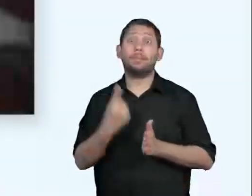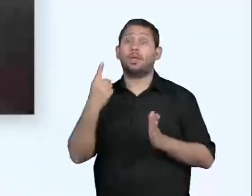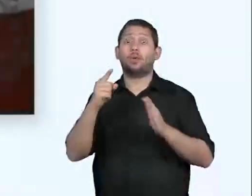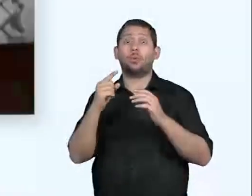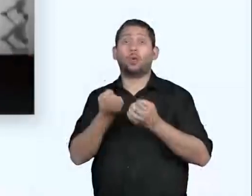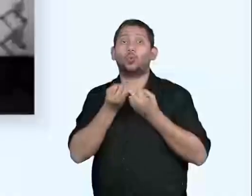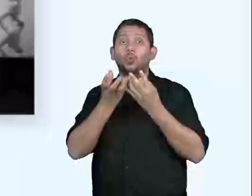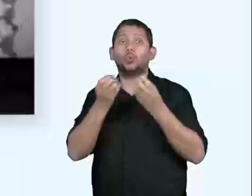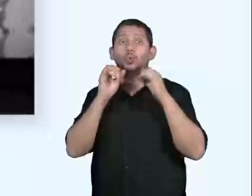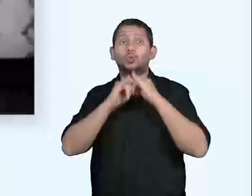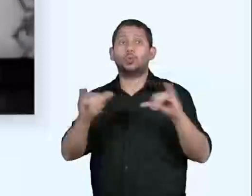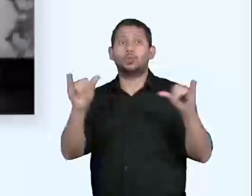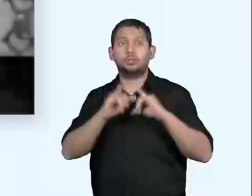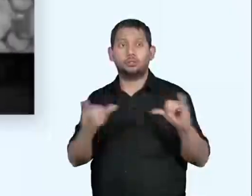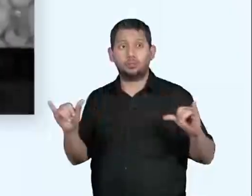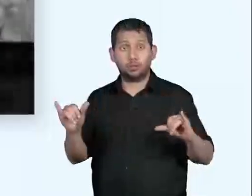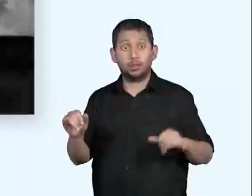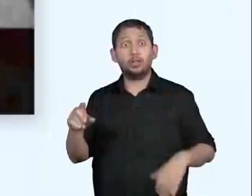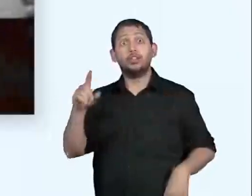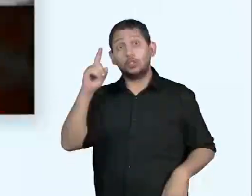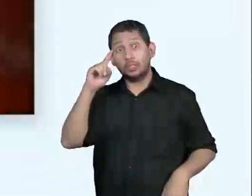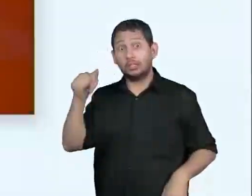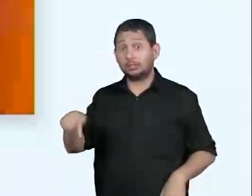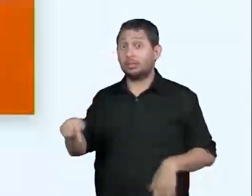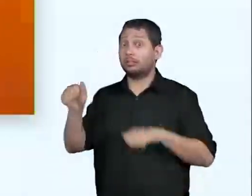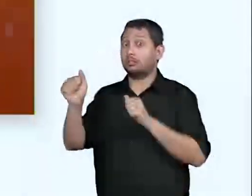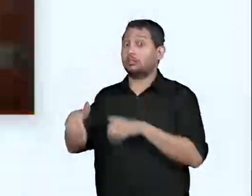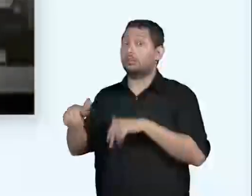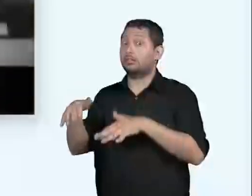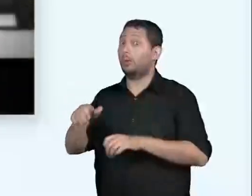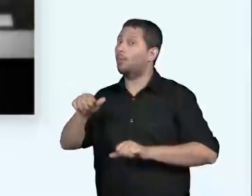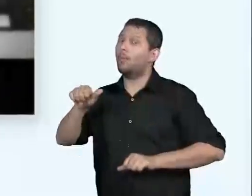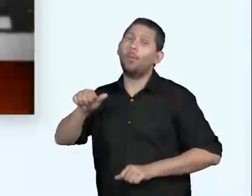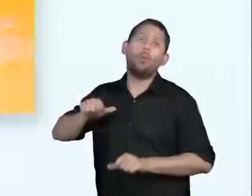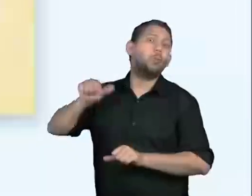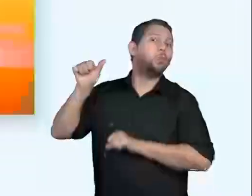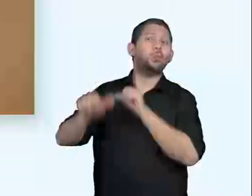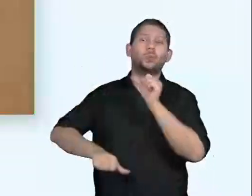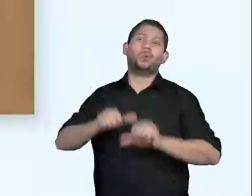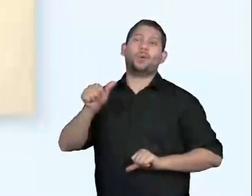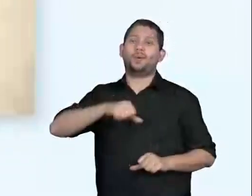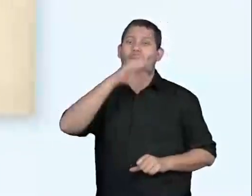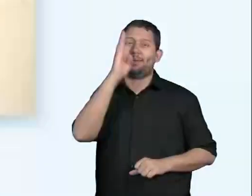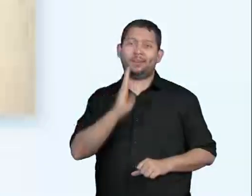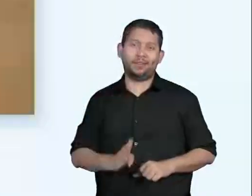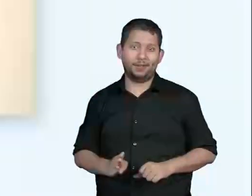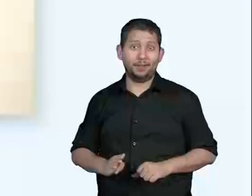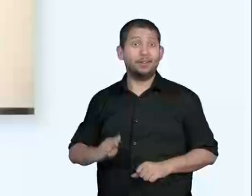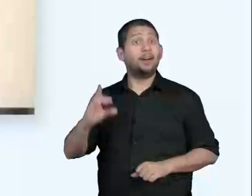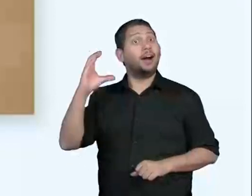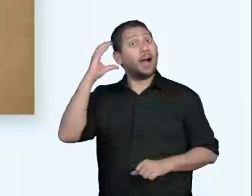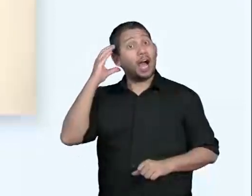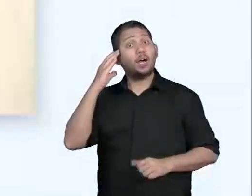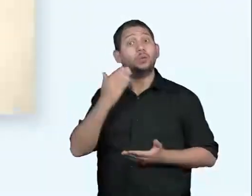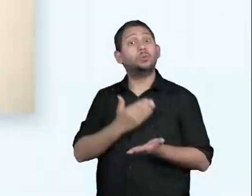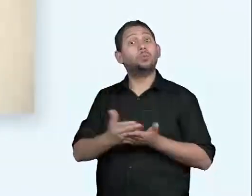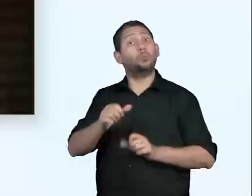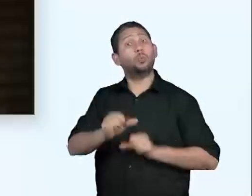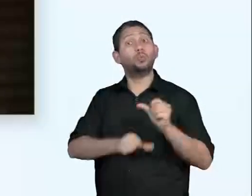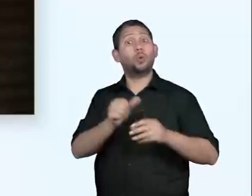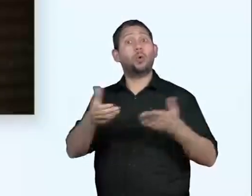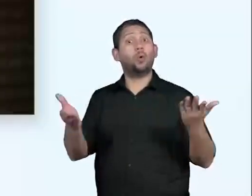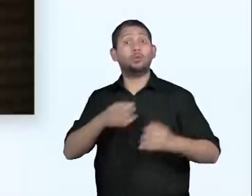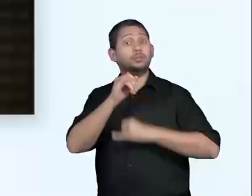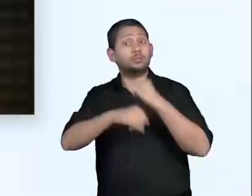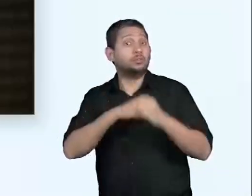últimas. Desde aquele 7 de setembro, muita coisa mudou. O rádio se modernizou, digitalizou,